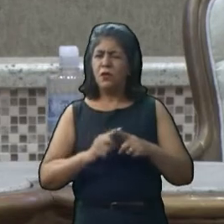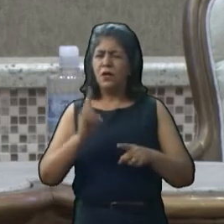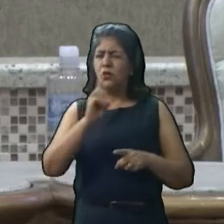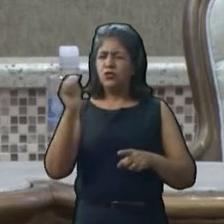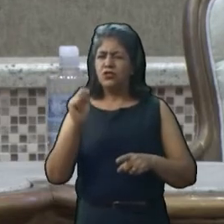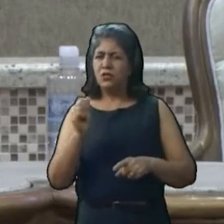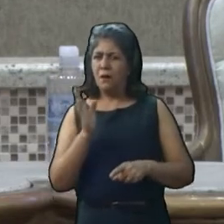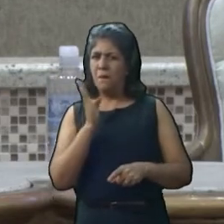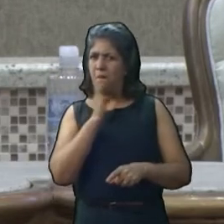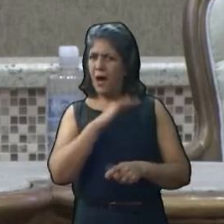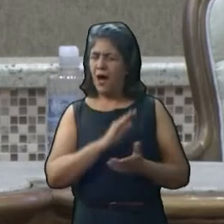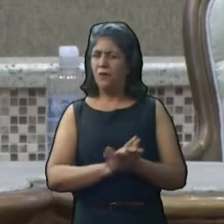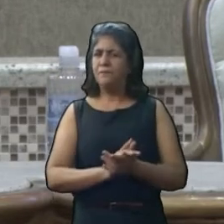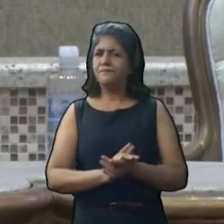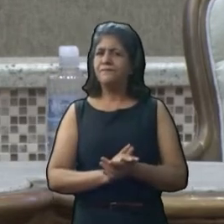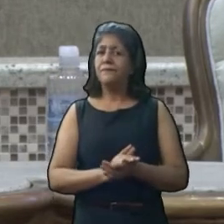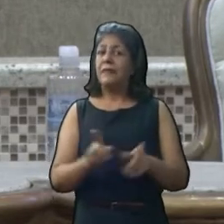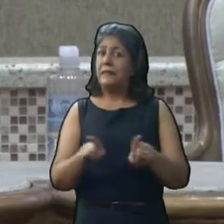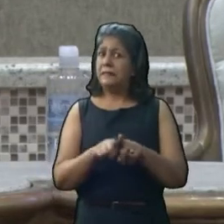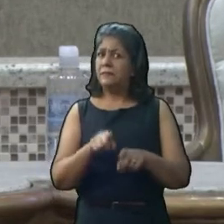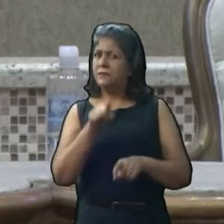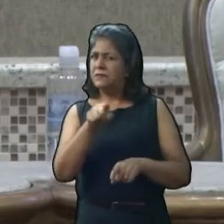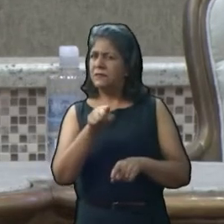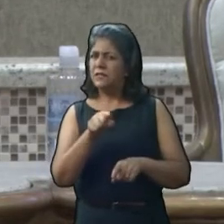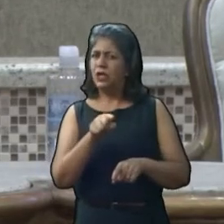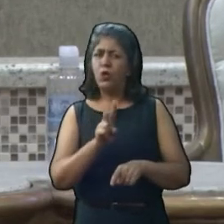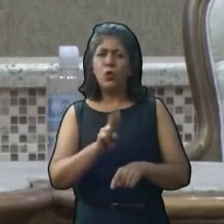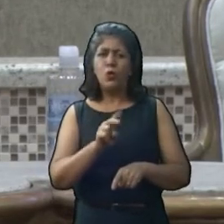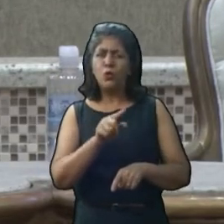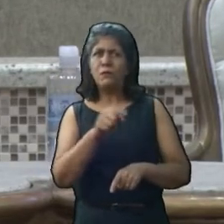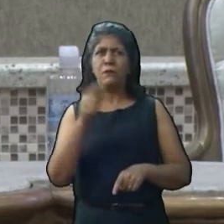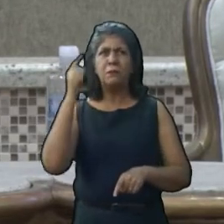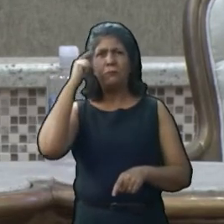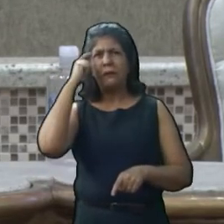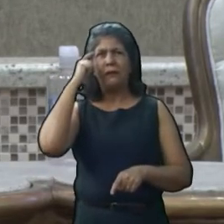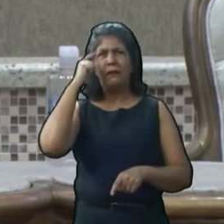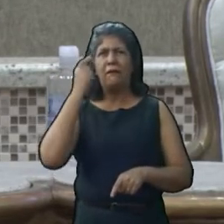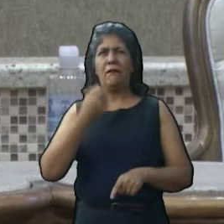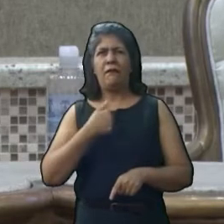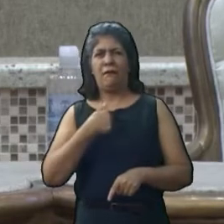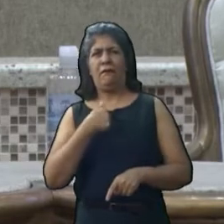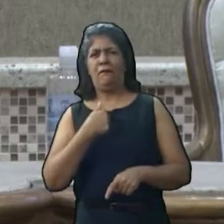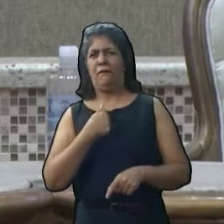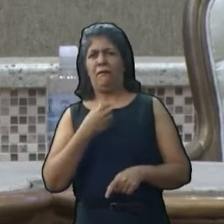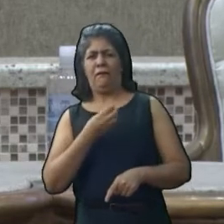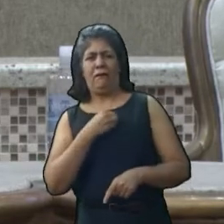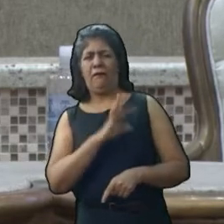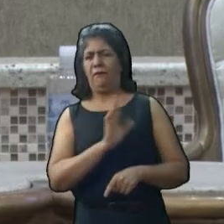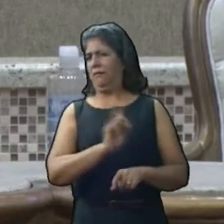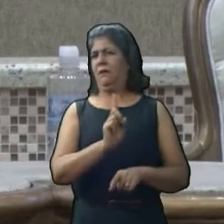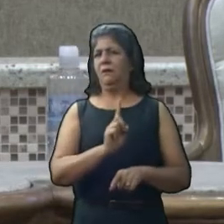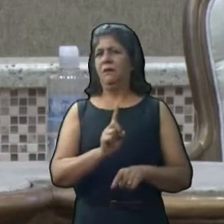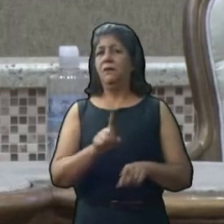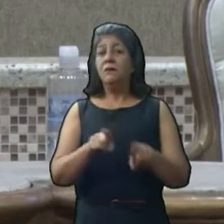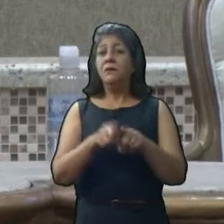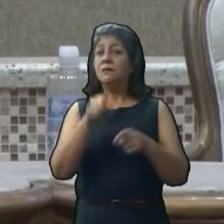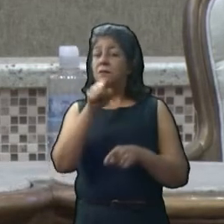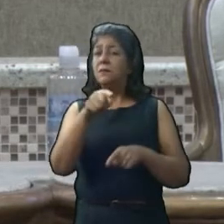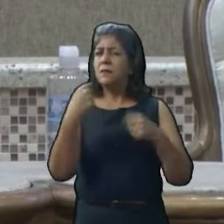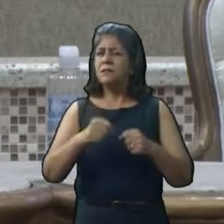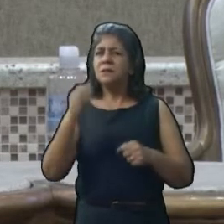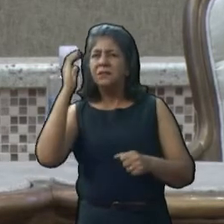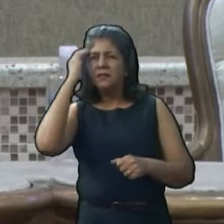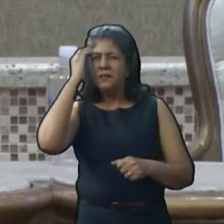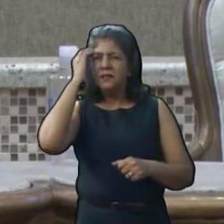versículo 17 pelo que não sejais insensatos mas entendei qual seja a